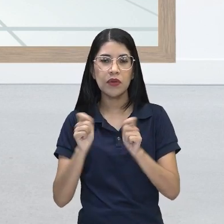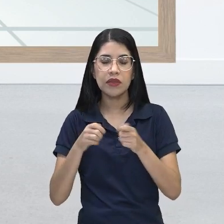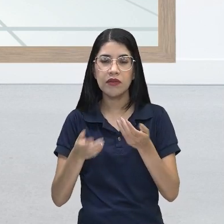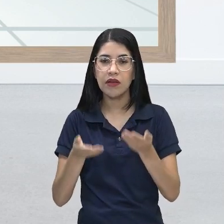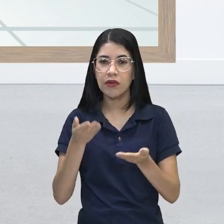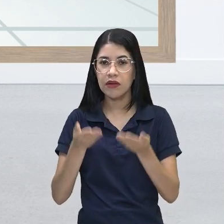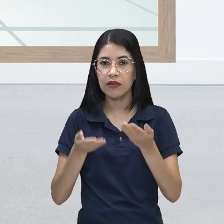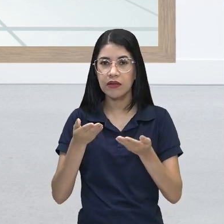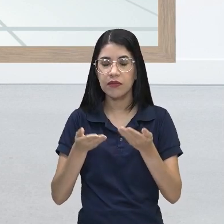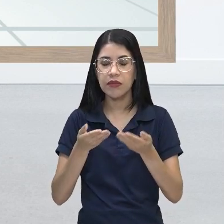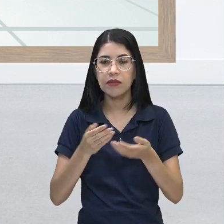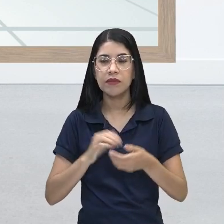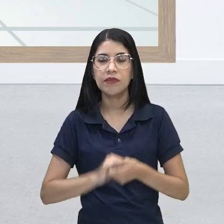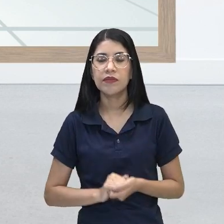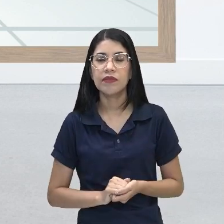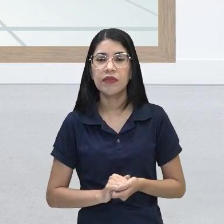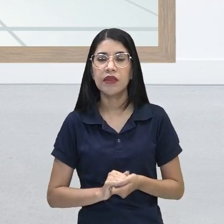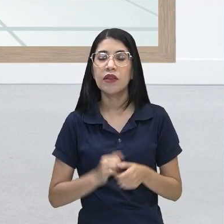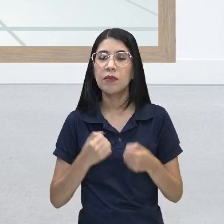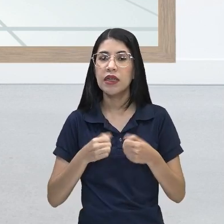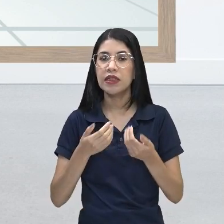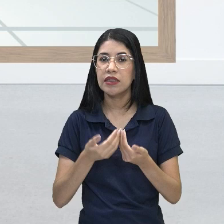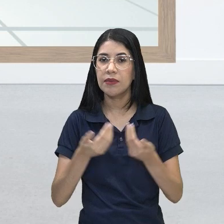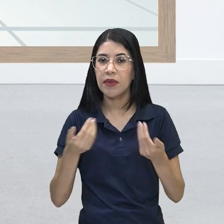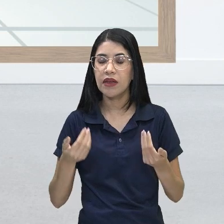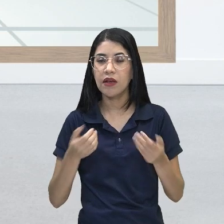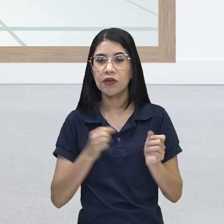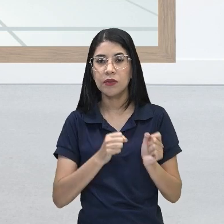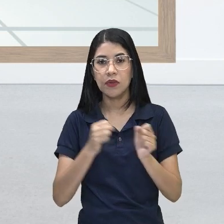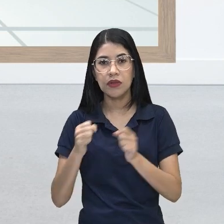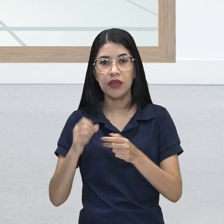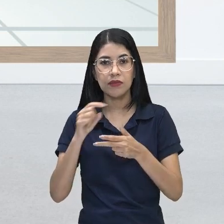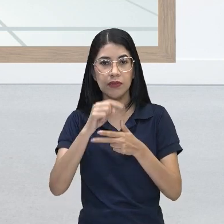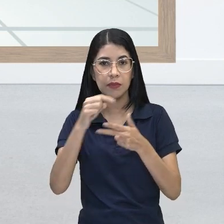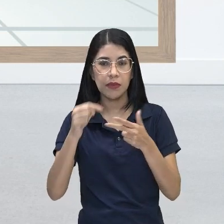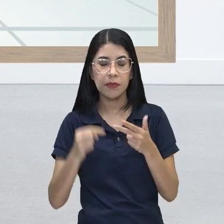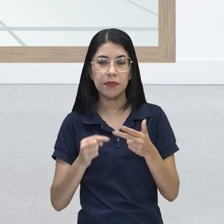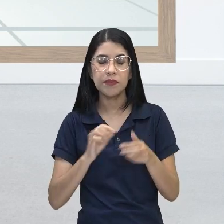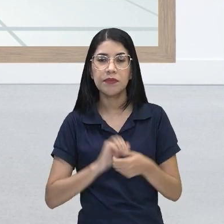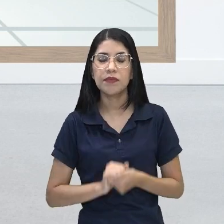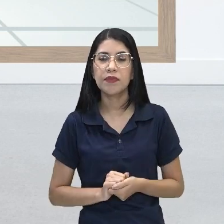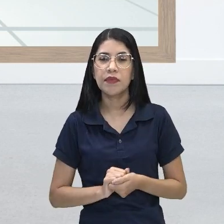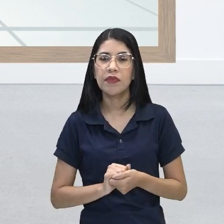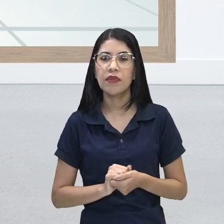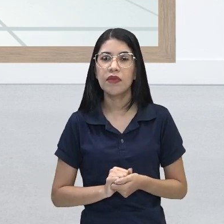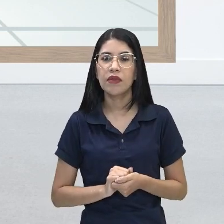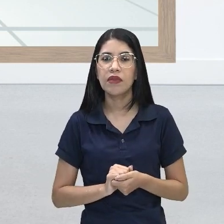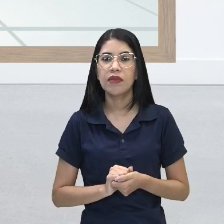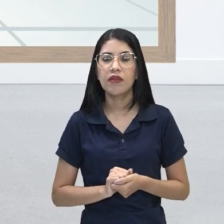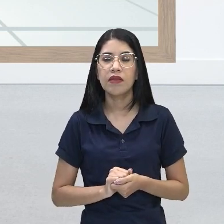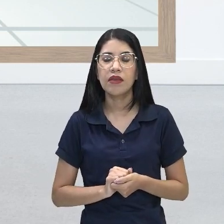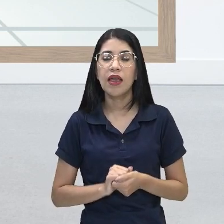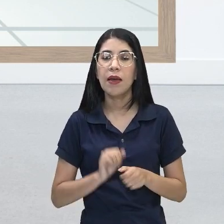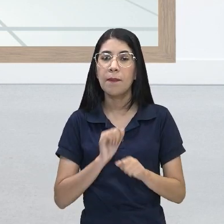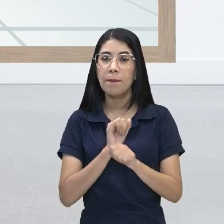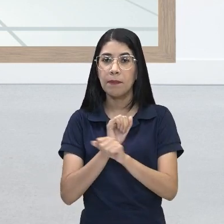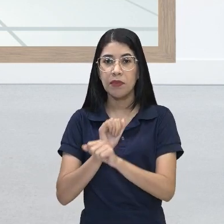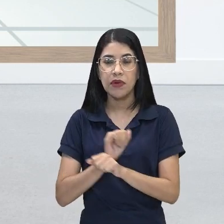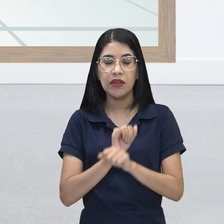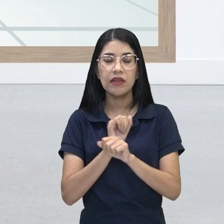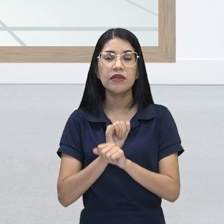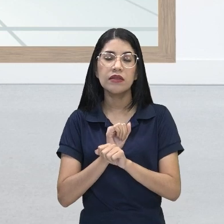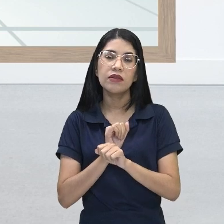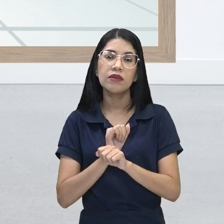certo? Então, separação de poderes, né? Outra característica, proteção dos